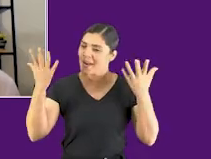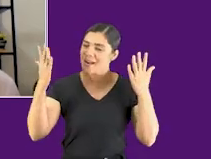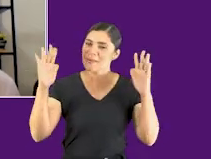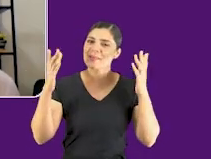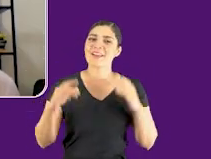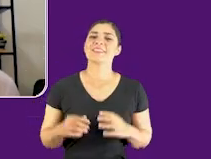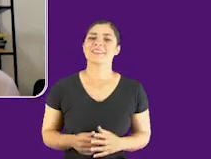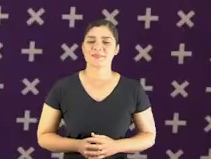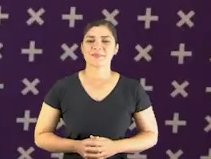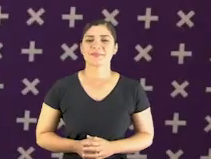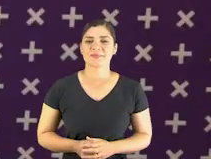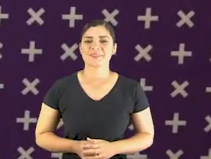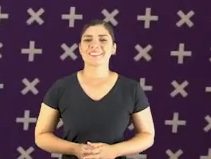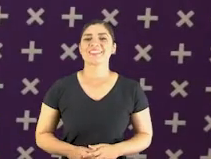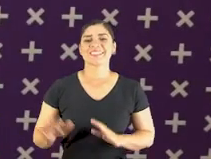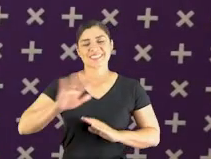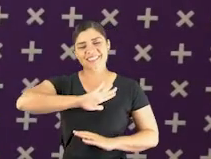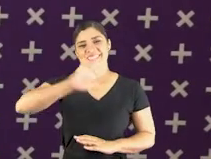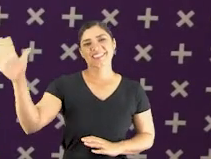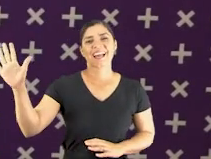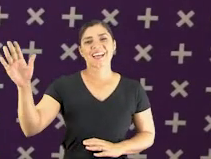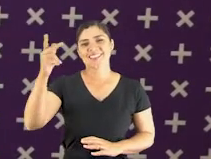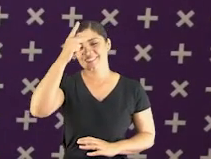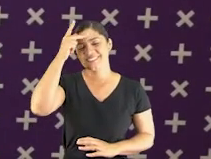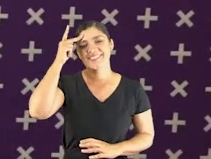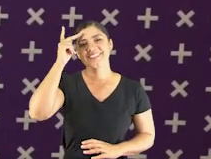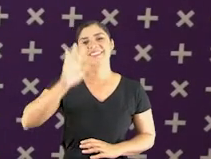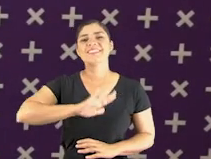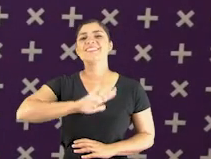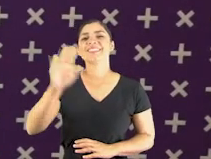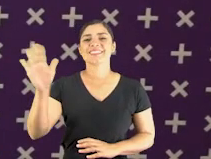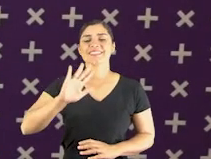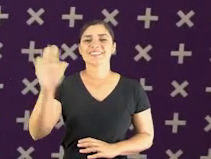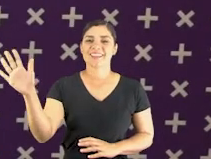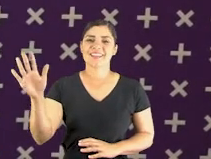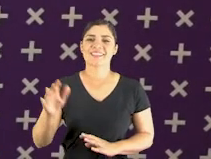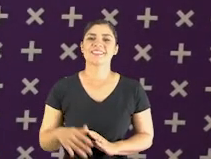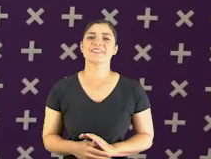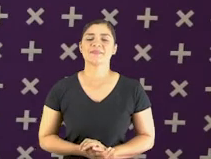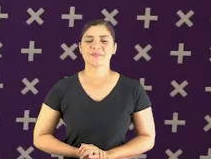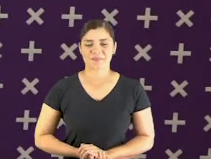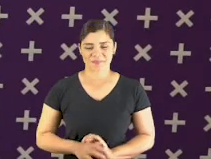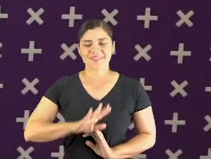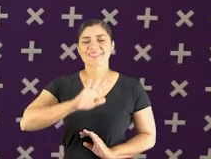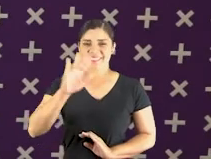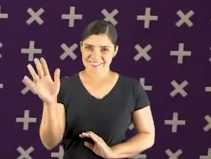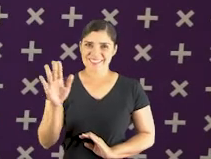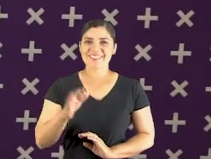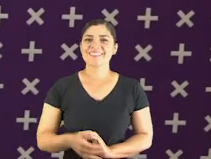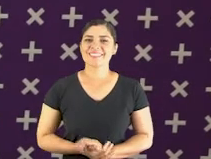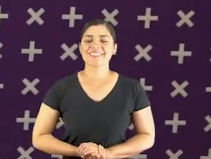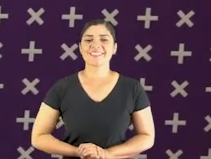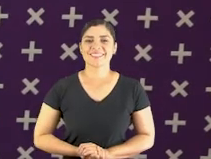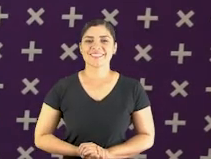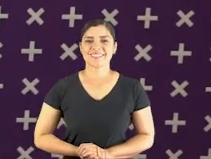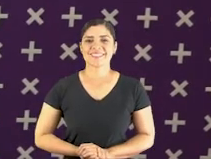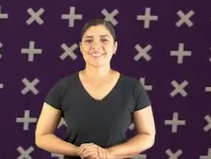aí nova Klabin hoje e Tchau pessoal até mais obrigada tchau tchau tchau tchau